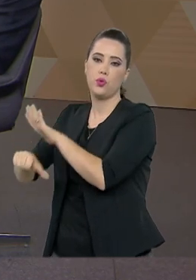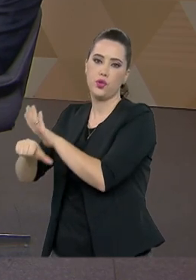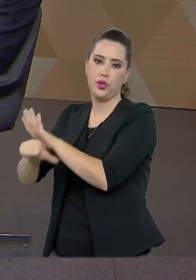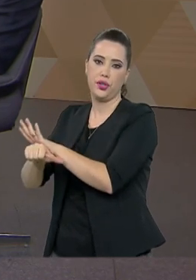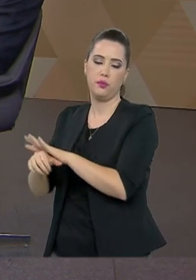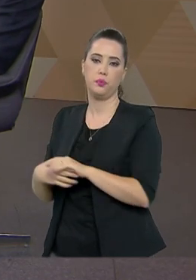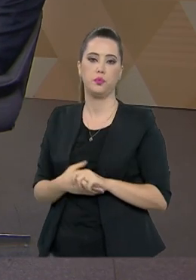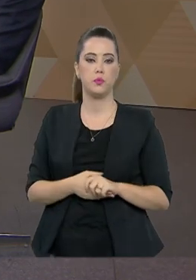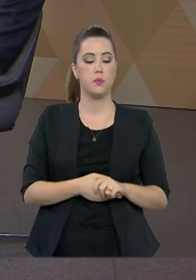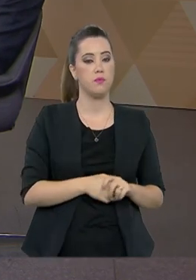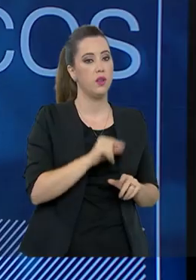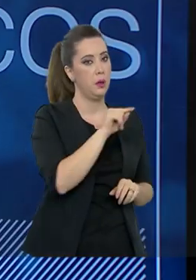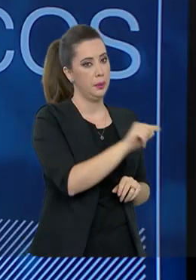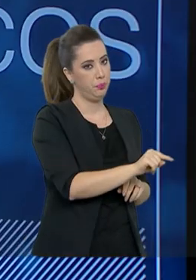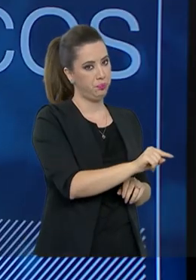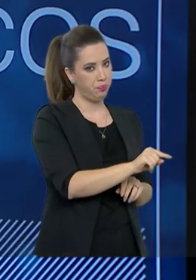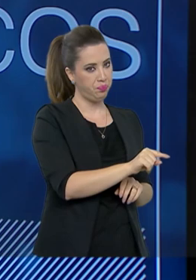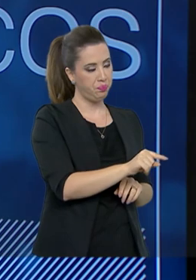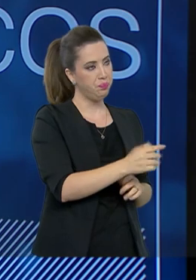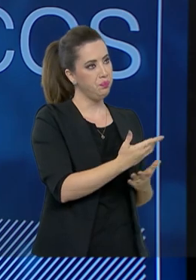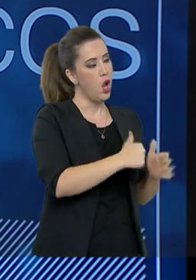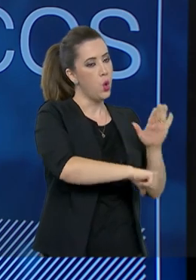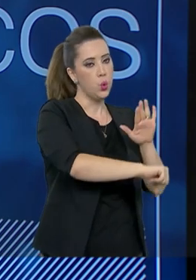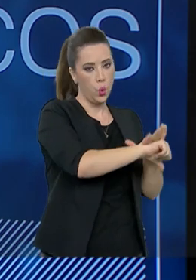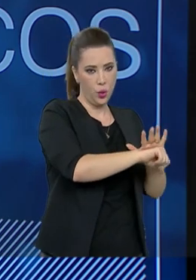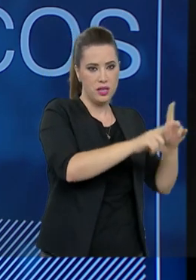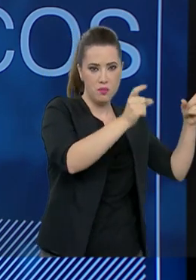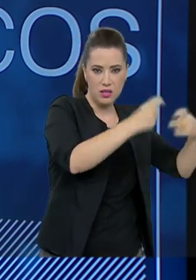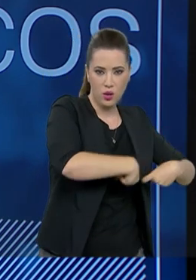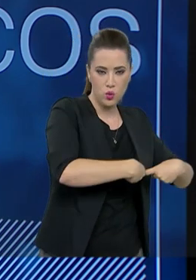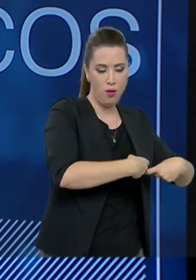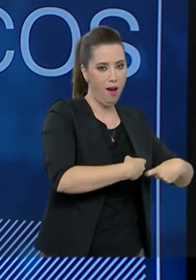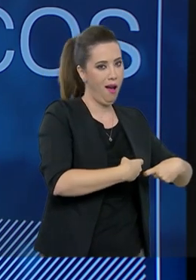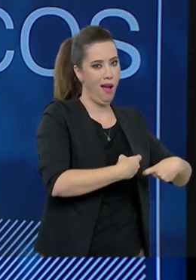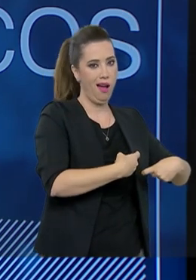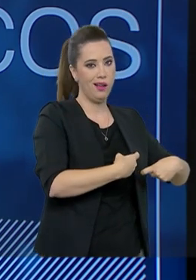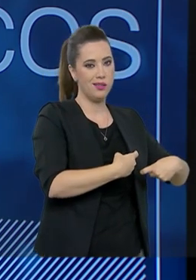Nos crimes sexuais é indiscutível, porque